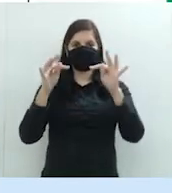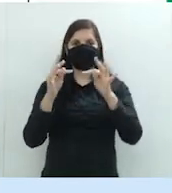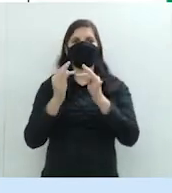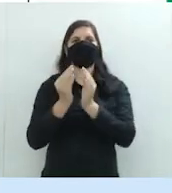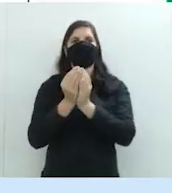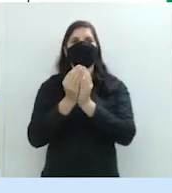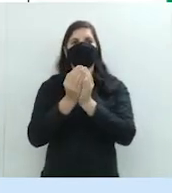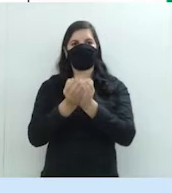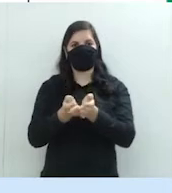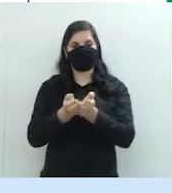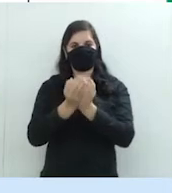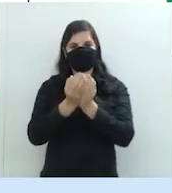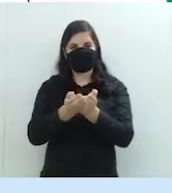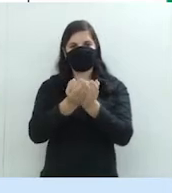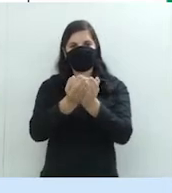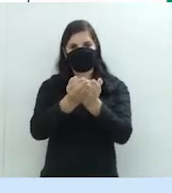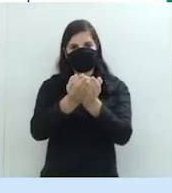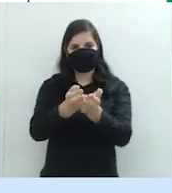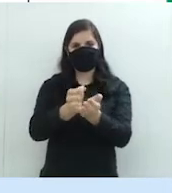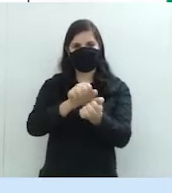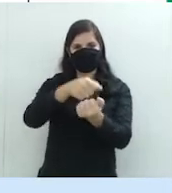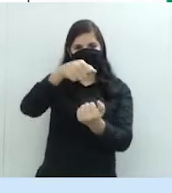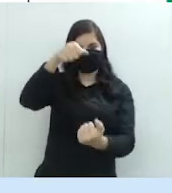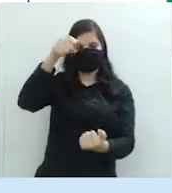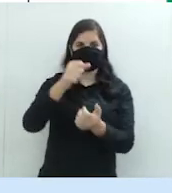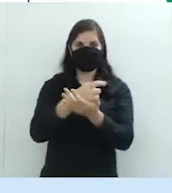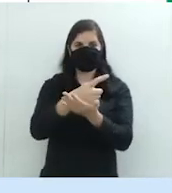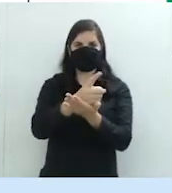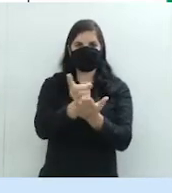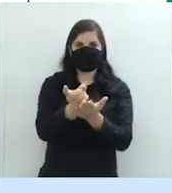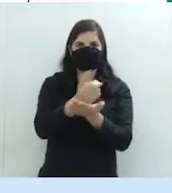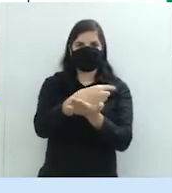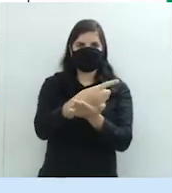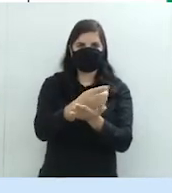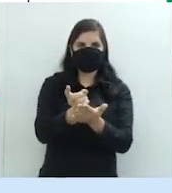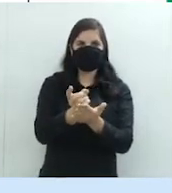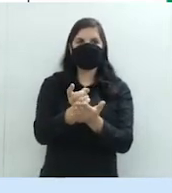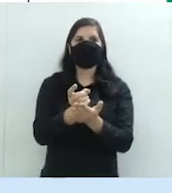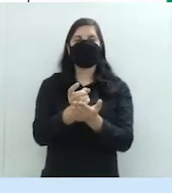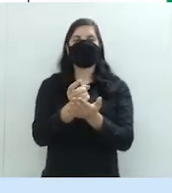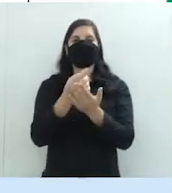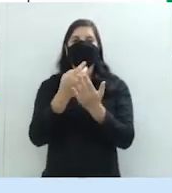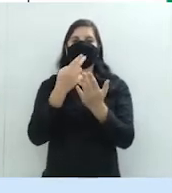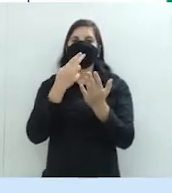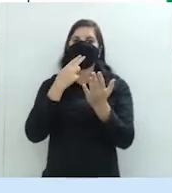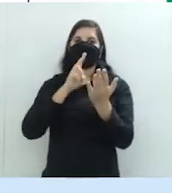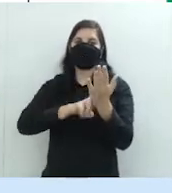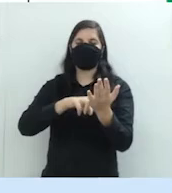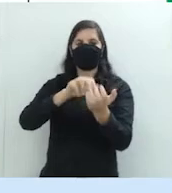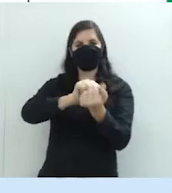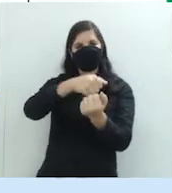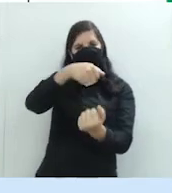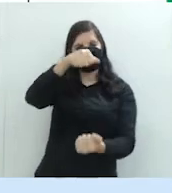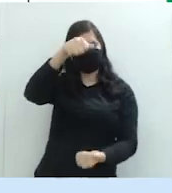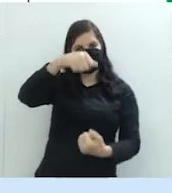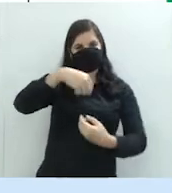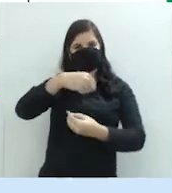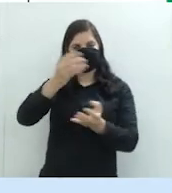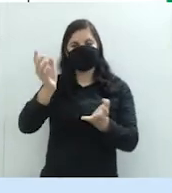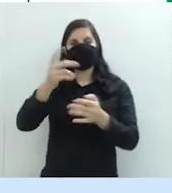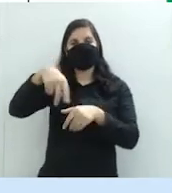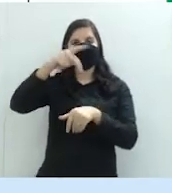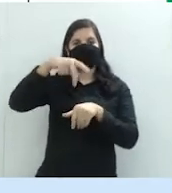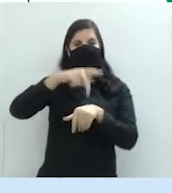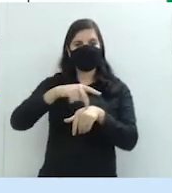caravela, bússola, astrolábio, cartografia. Então, países se lançaram